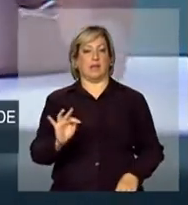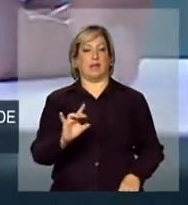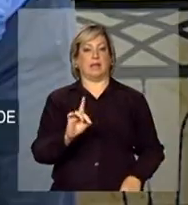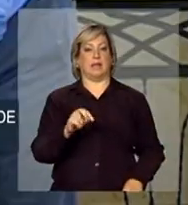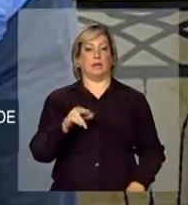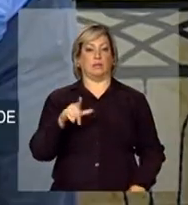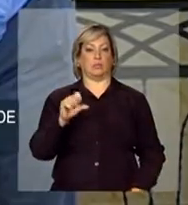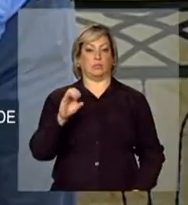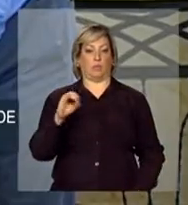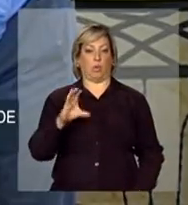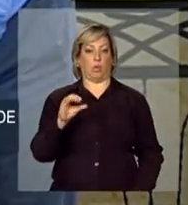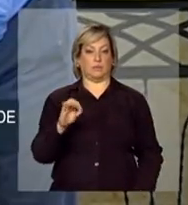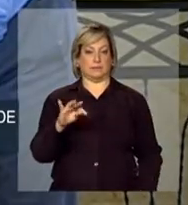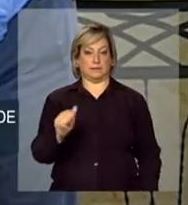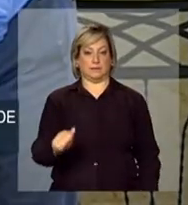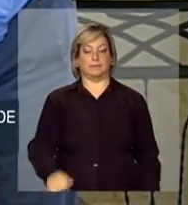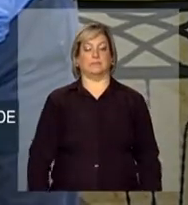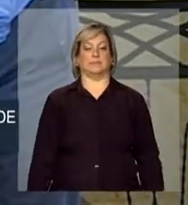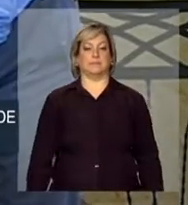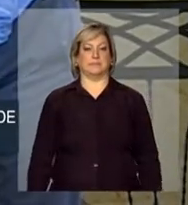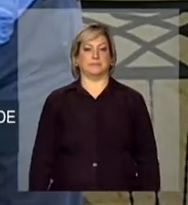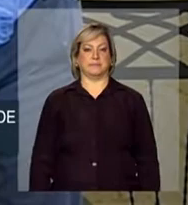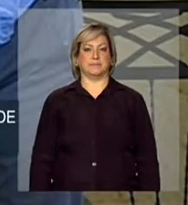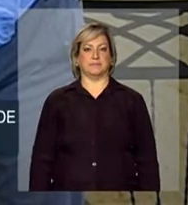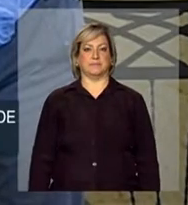Denilson Bento da Costa